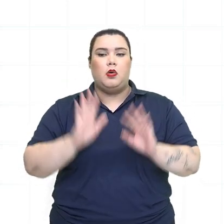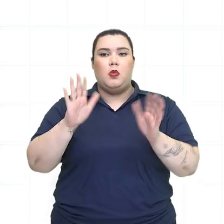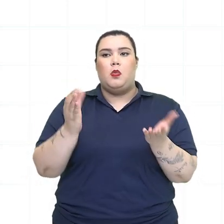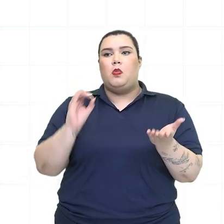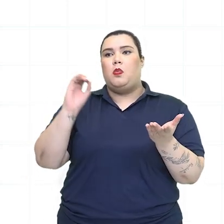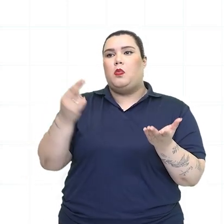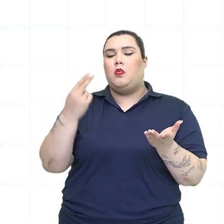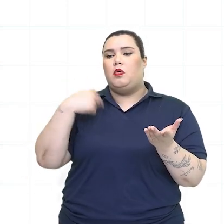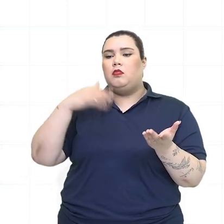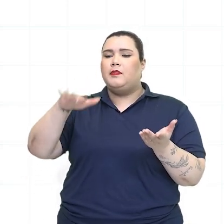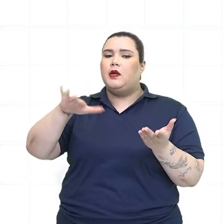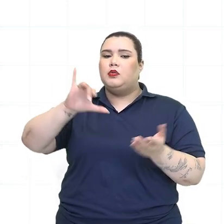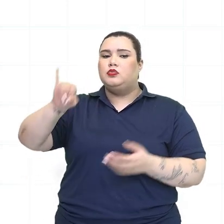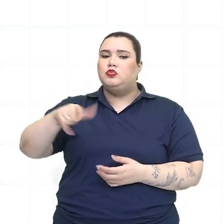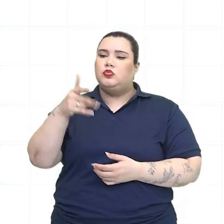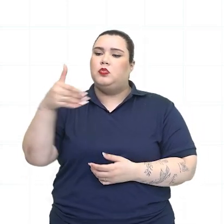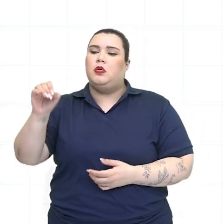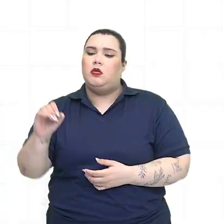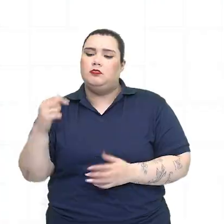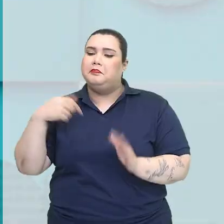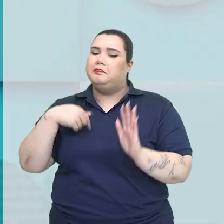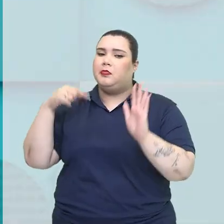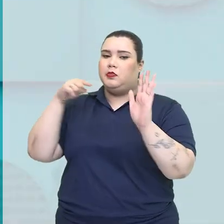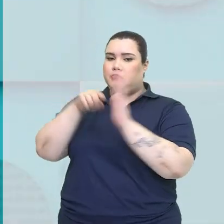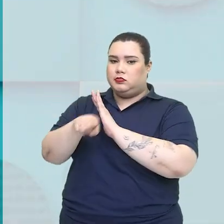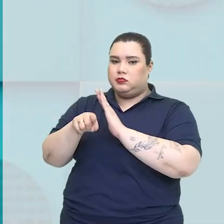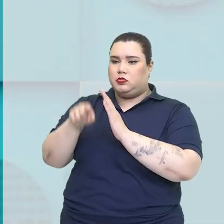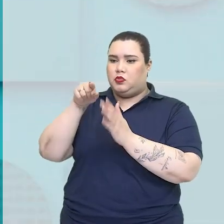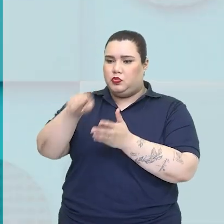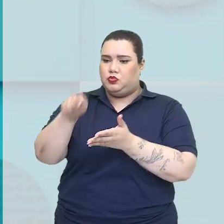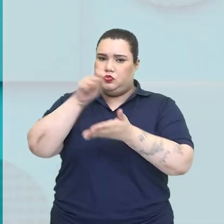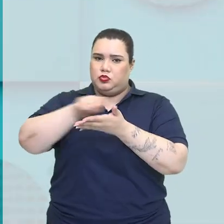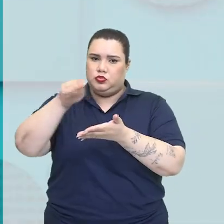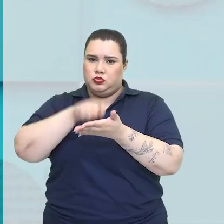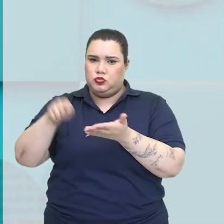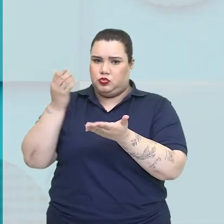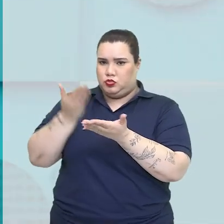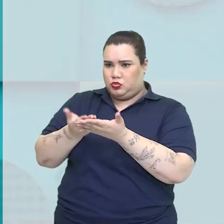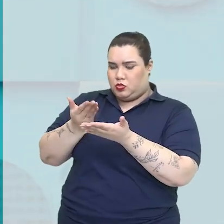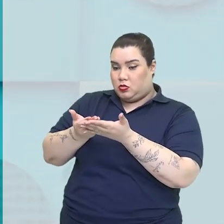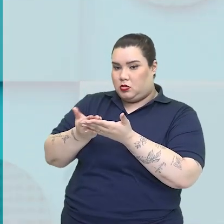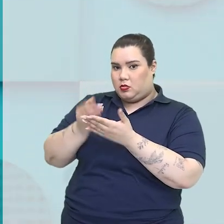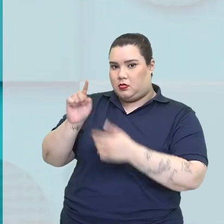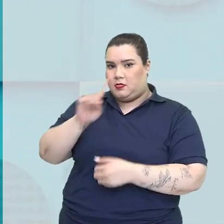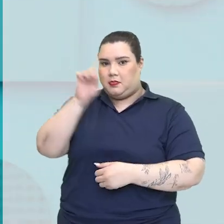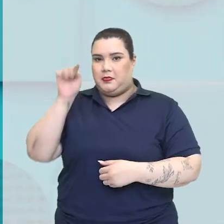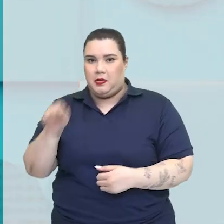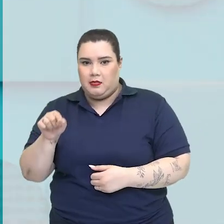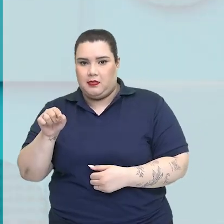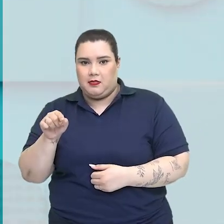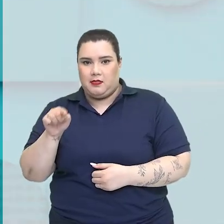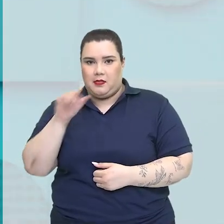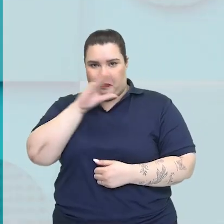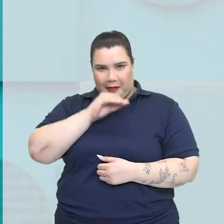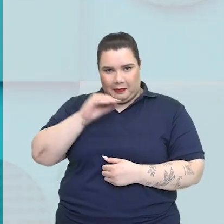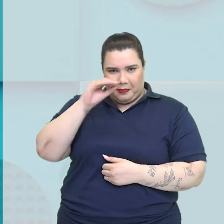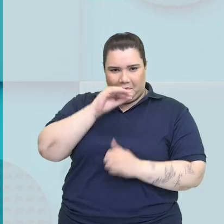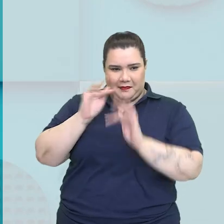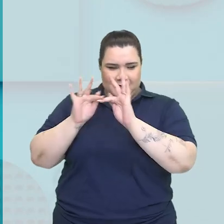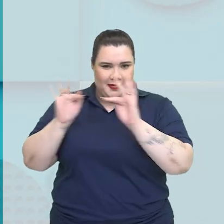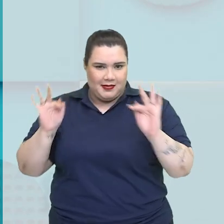eu vou dizer: Joãozinho, você fez a lição de casa? Ponto de interrogação. Eu vou falar assim